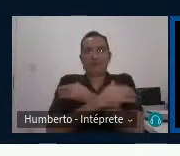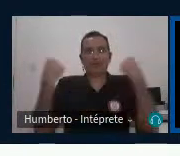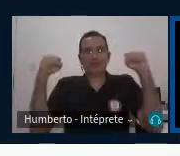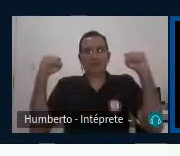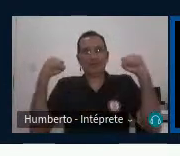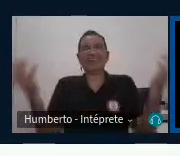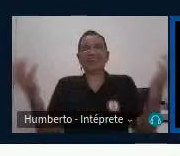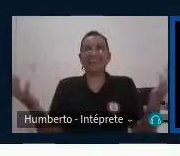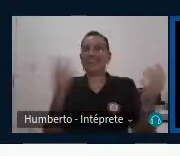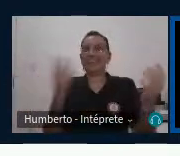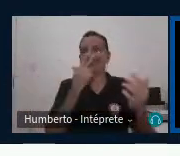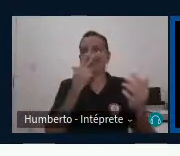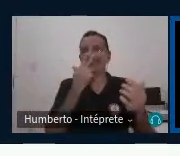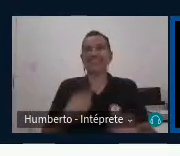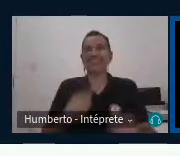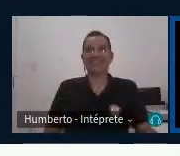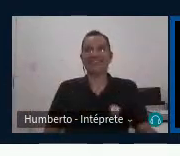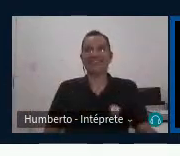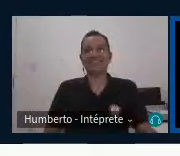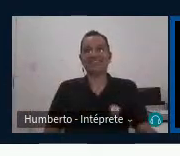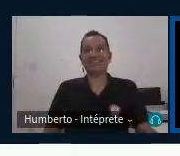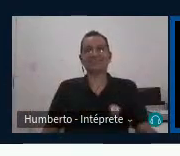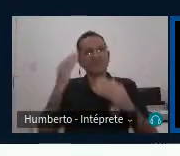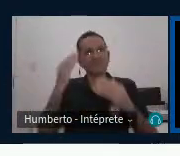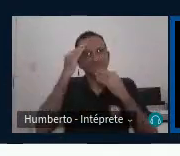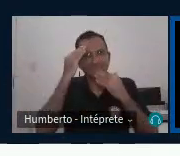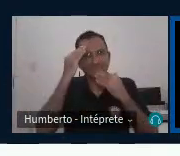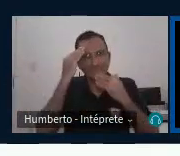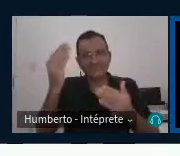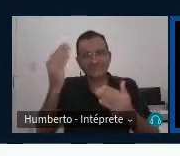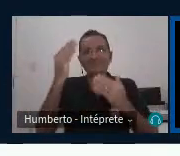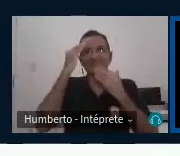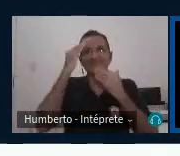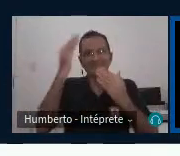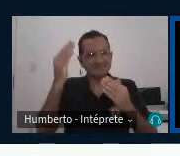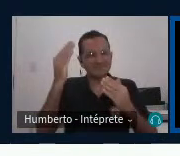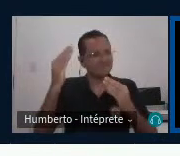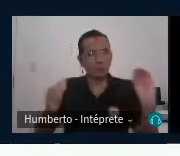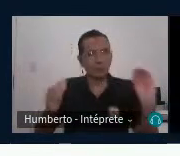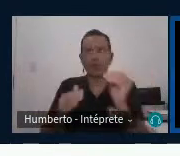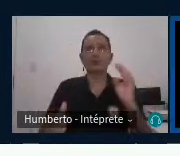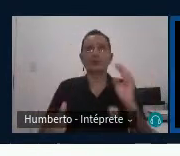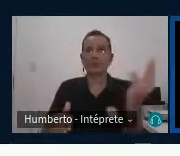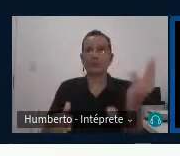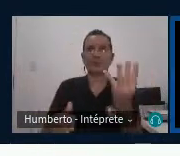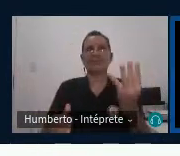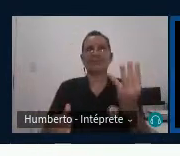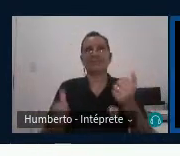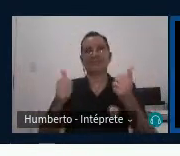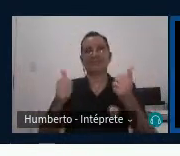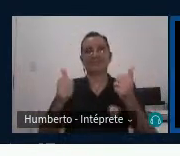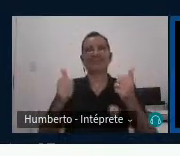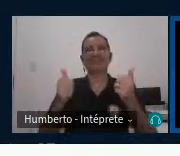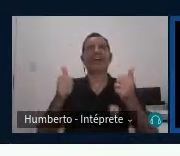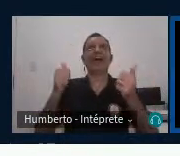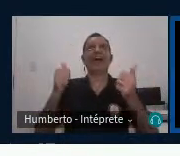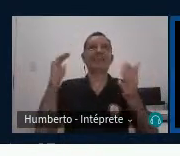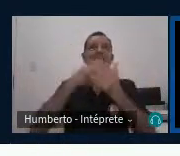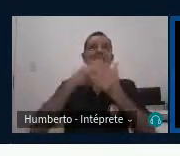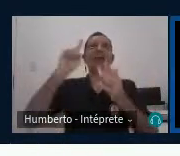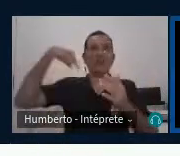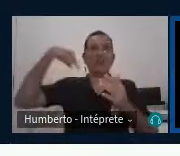Então, de verdade, muito obrigado a todos que participaram disso. E até a próxima, gente. Tá bom?